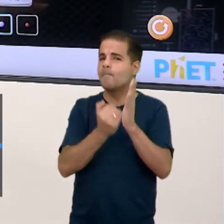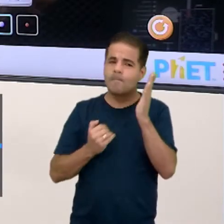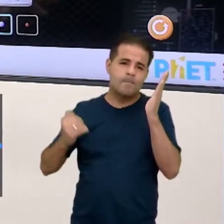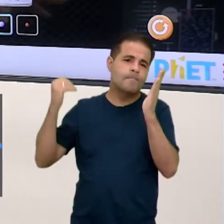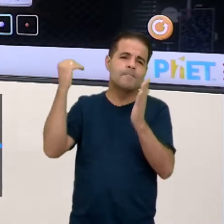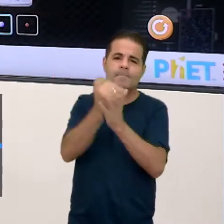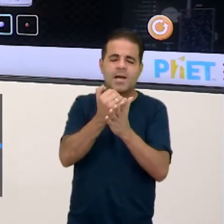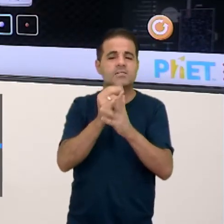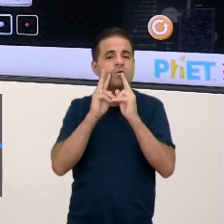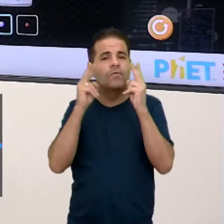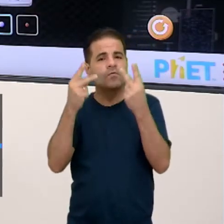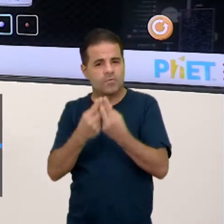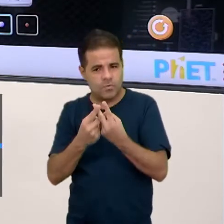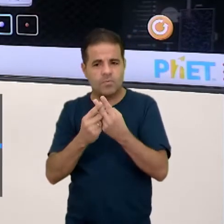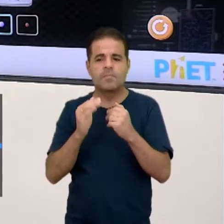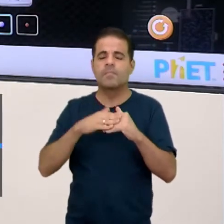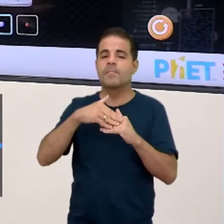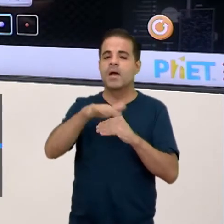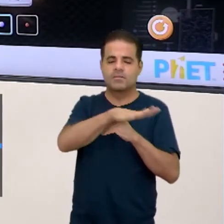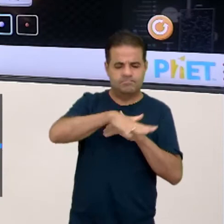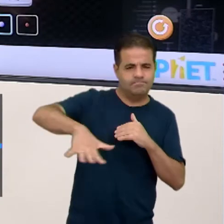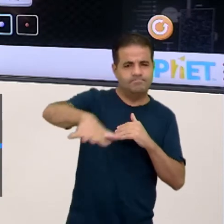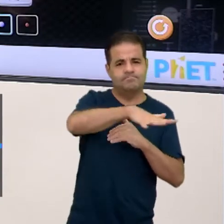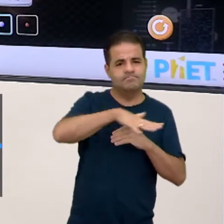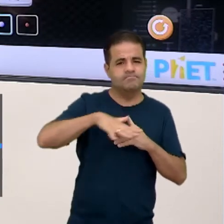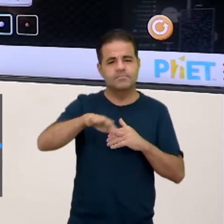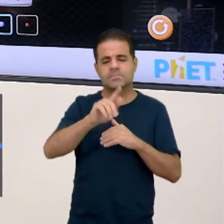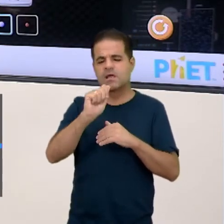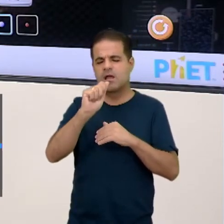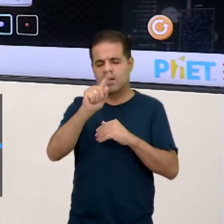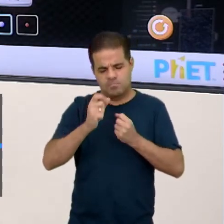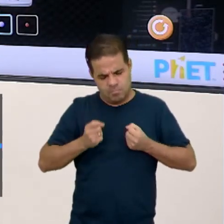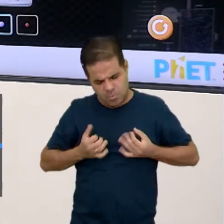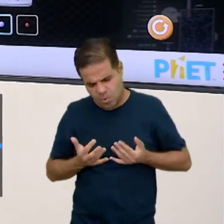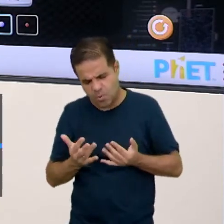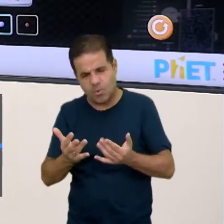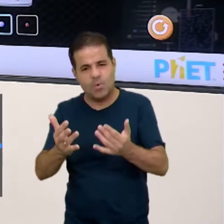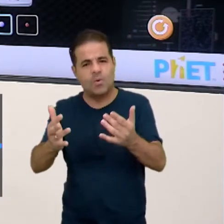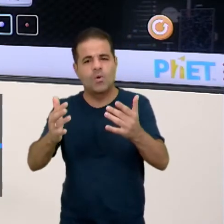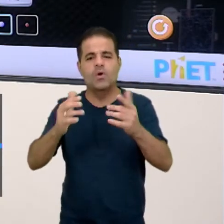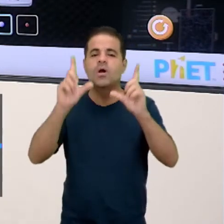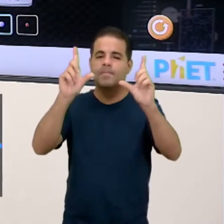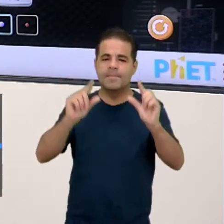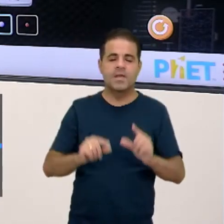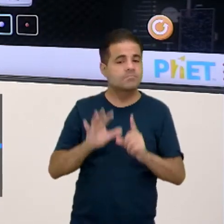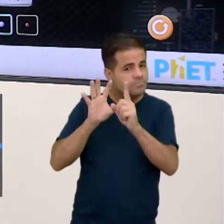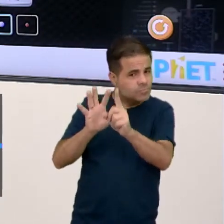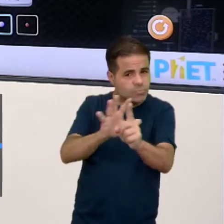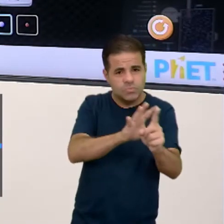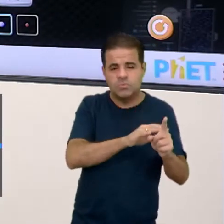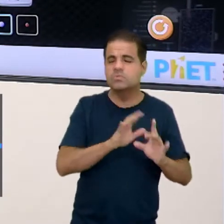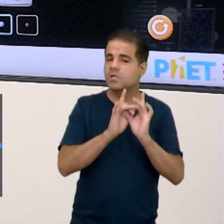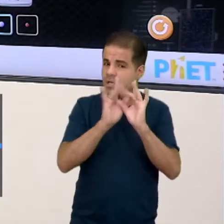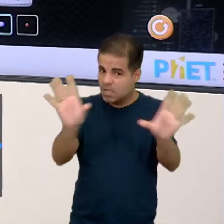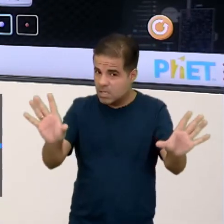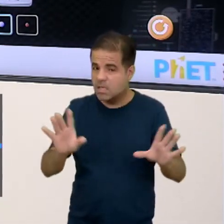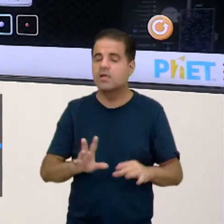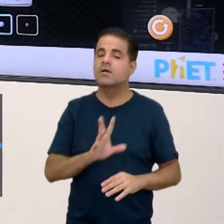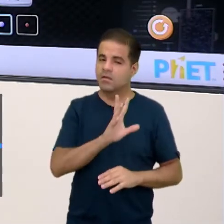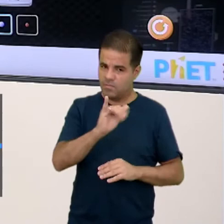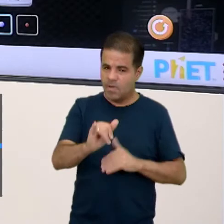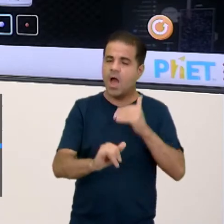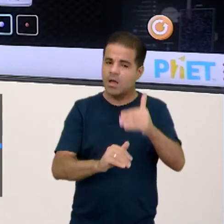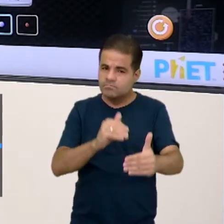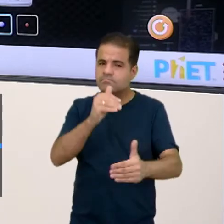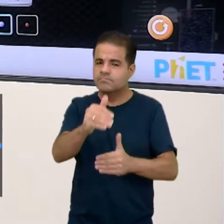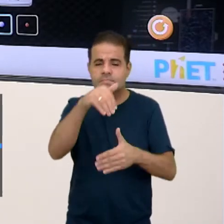maior o volume, ou seja, quanto maior o espaço para um gás, menos pressão ele vai fazer, né? Mais livremente ele vai caminhar aí dentro